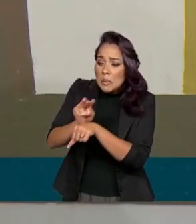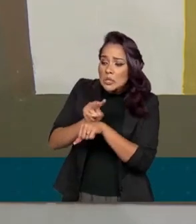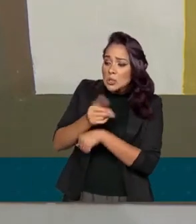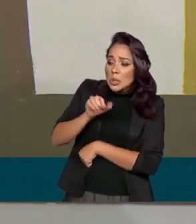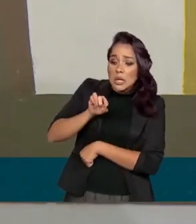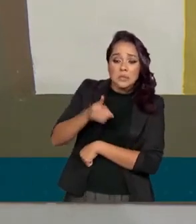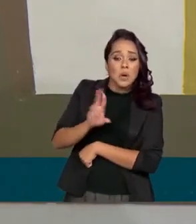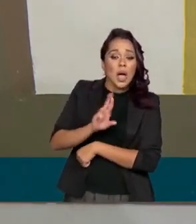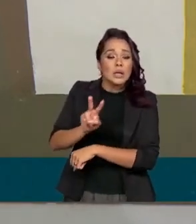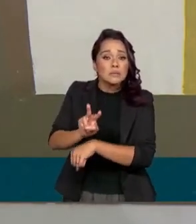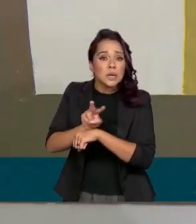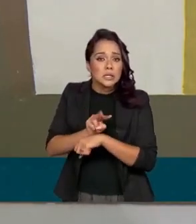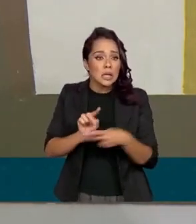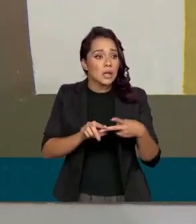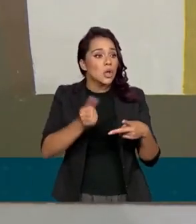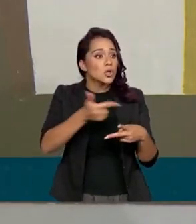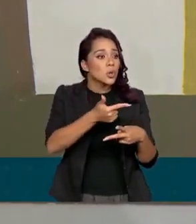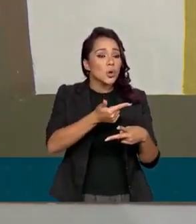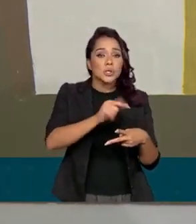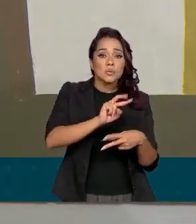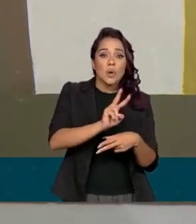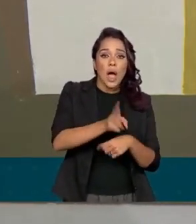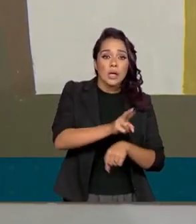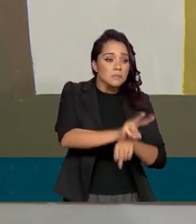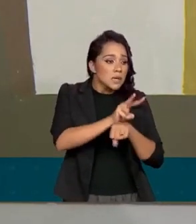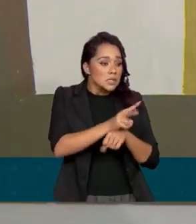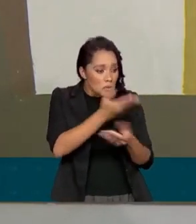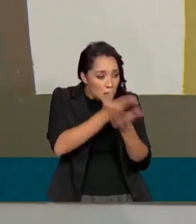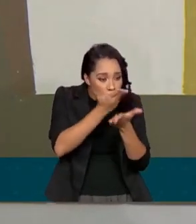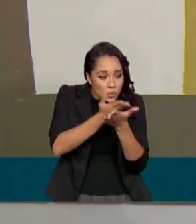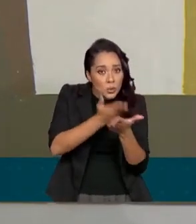10 mil reais, 12 mil reais para estudar, para se formar.